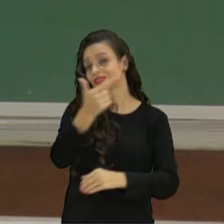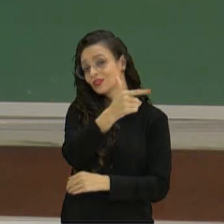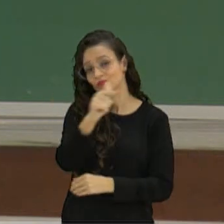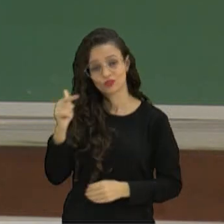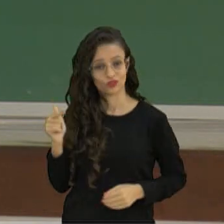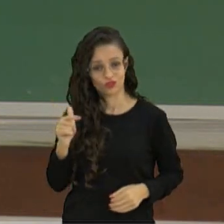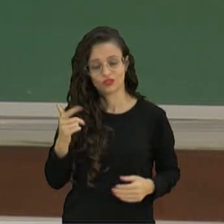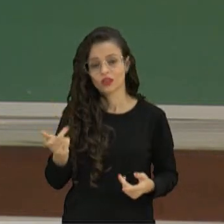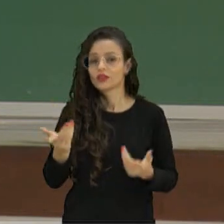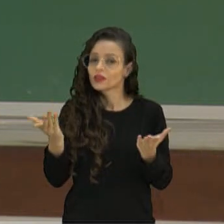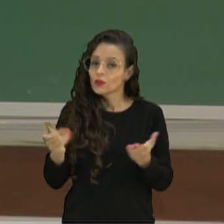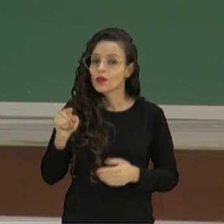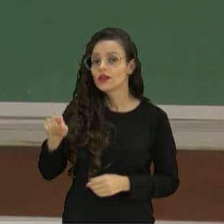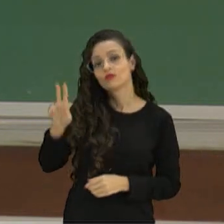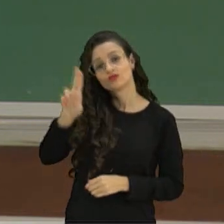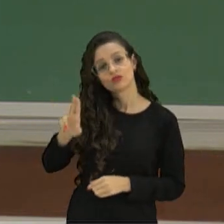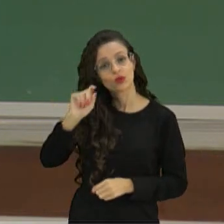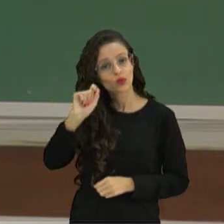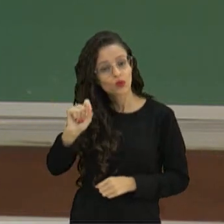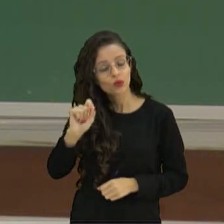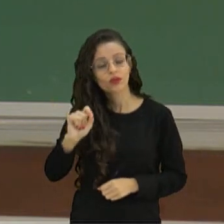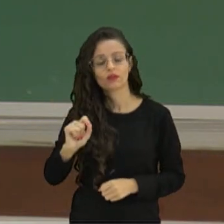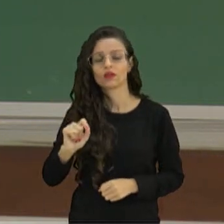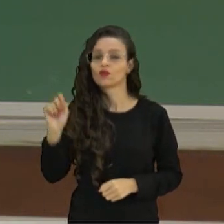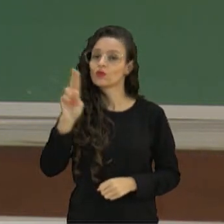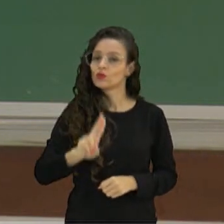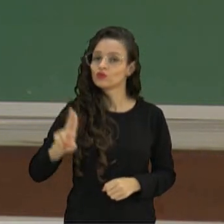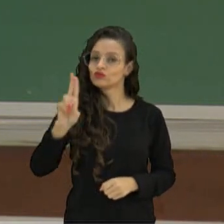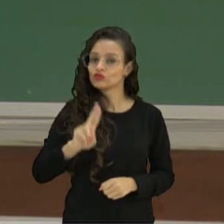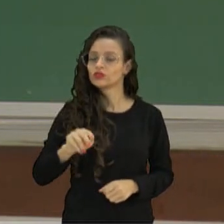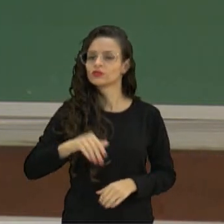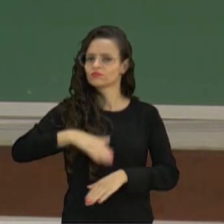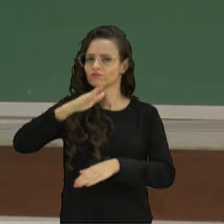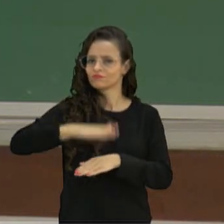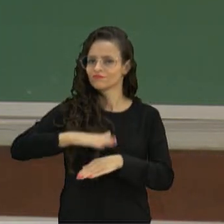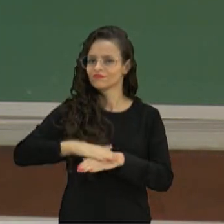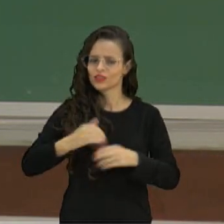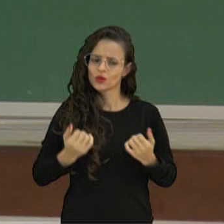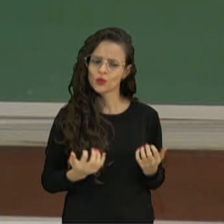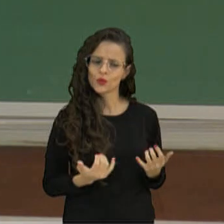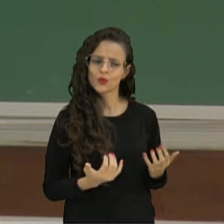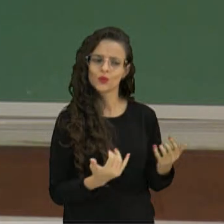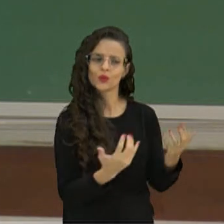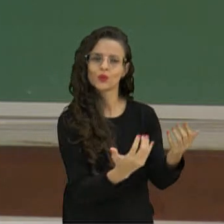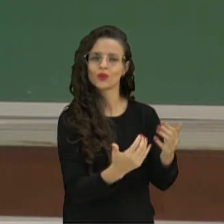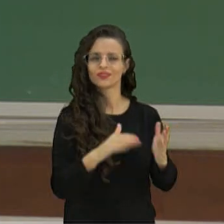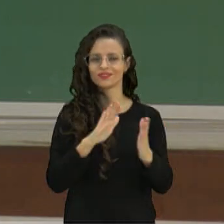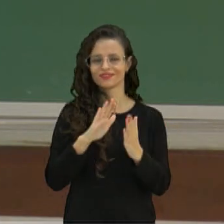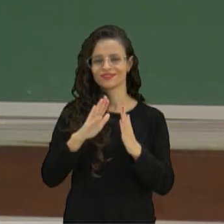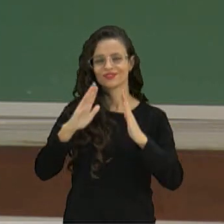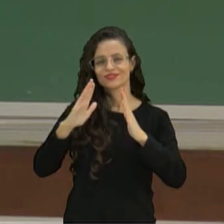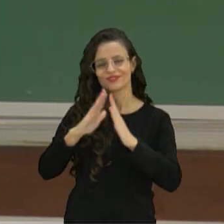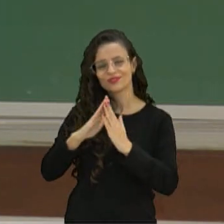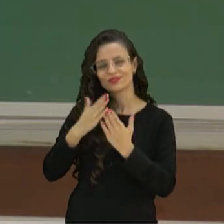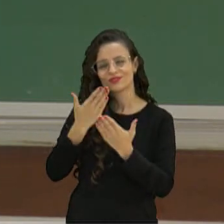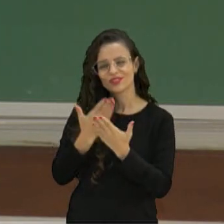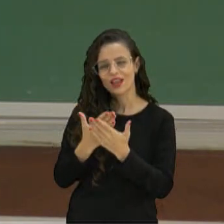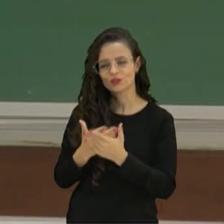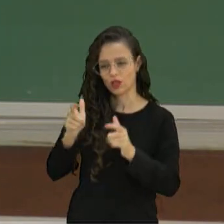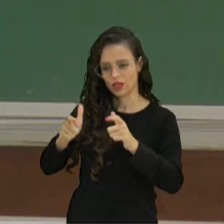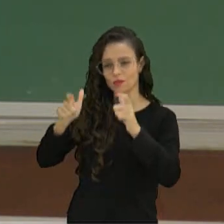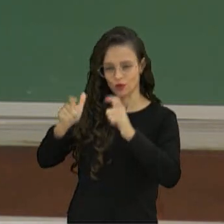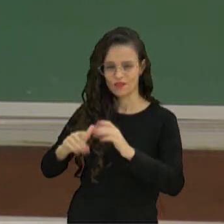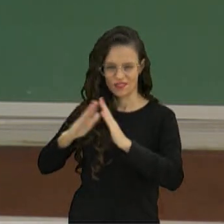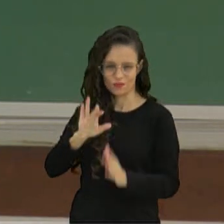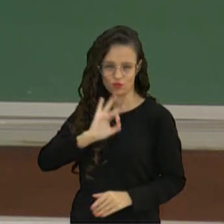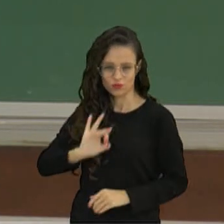para isso, então ele utilizou o que, pessoal? Ele utilizou o próprio jardim do mosteiro onde ele morava. Lá onde ele